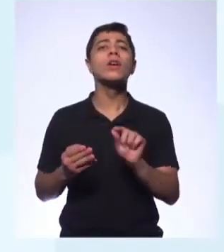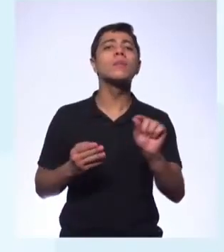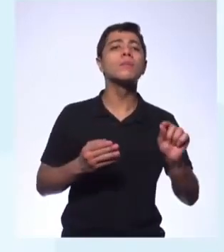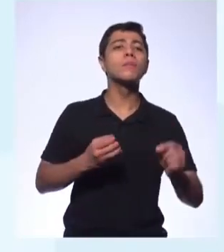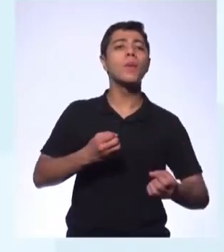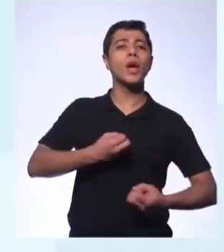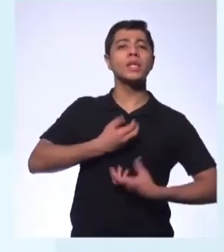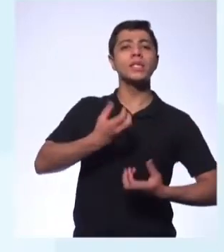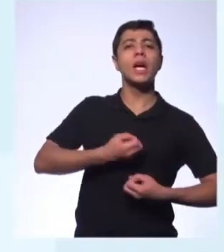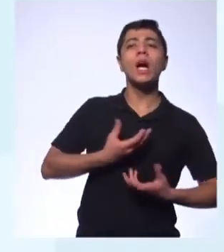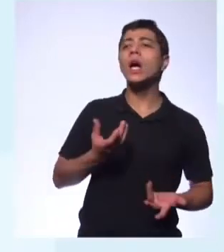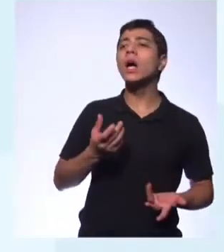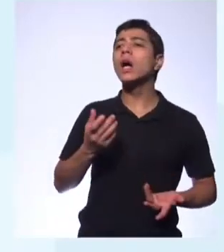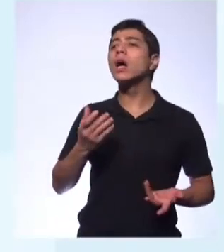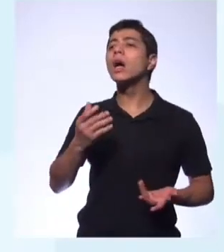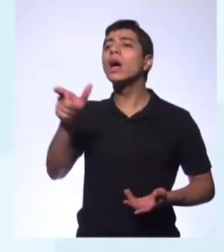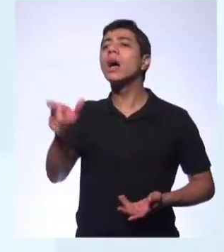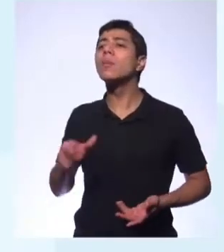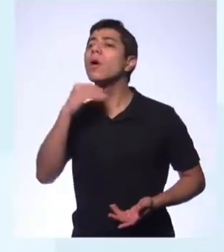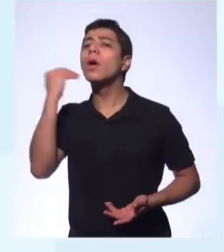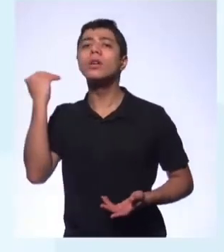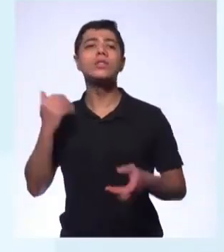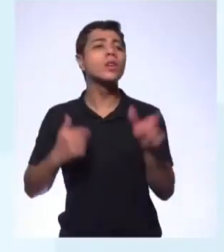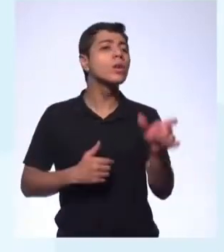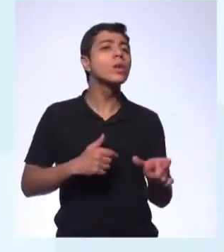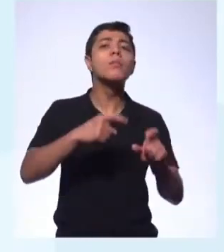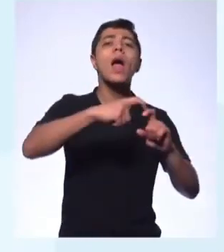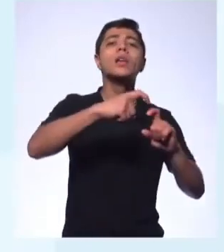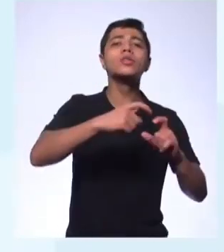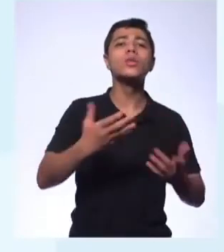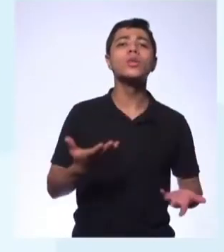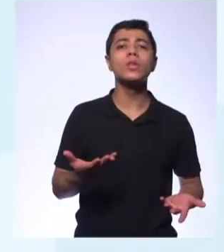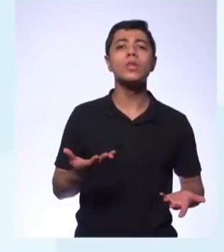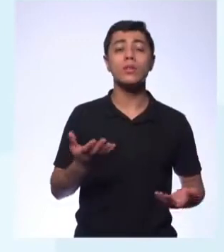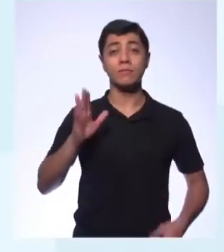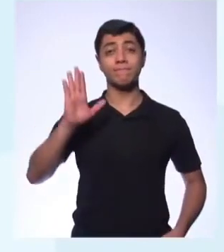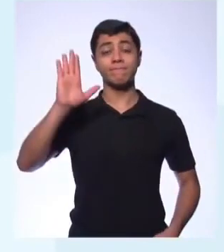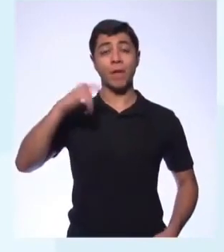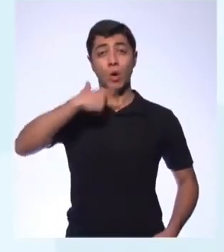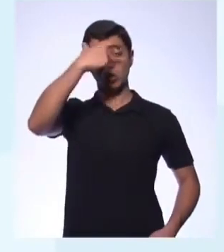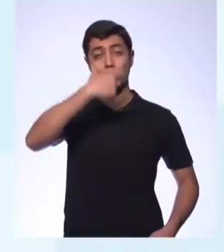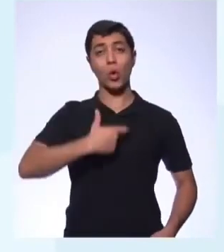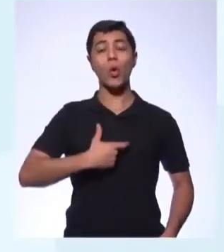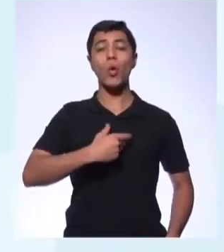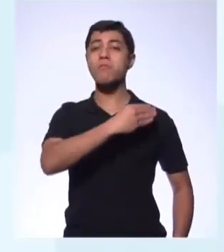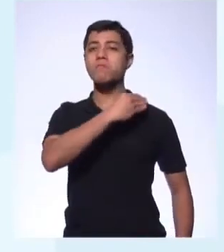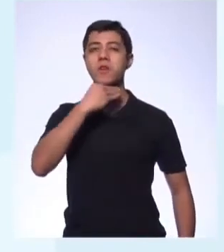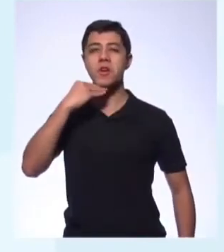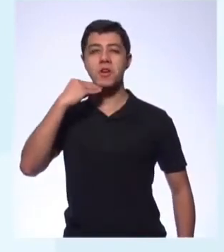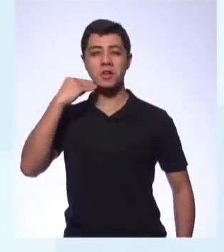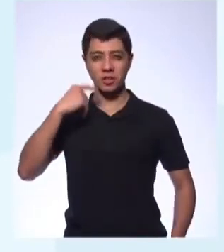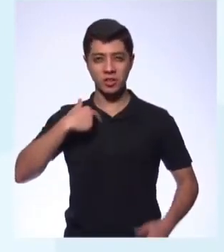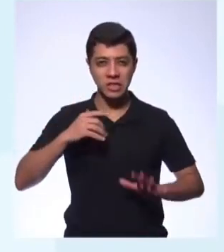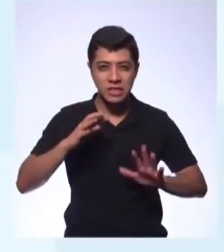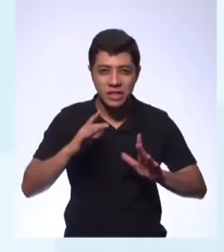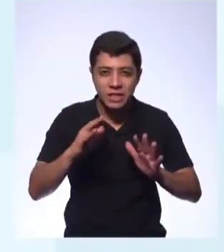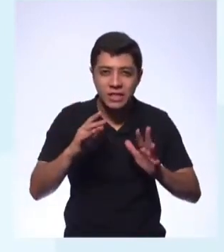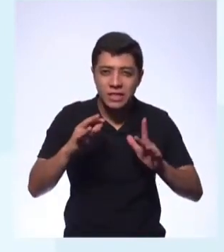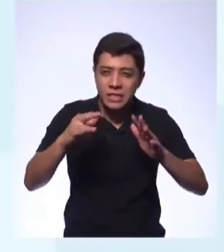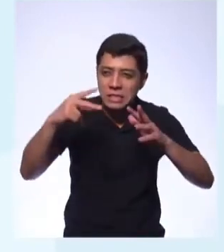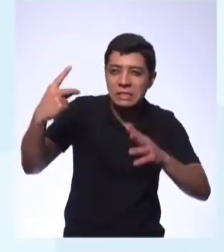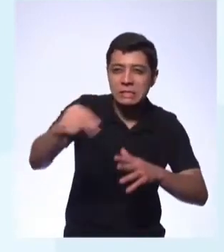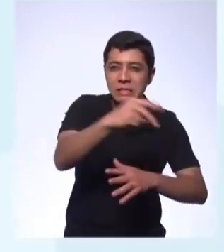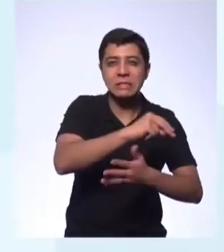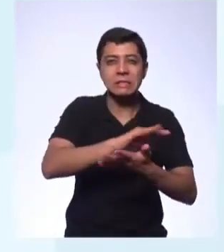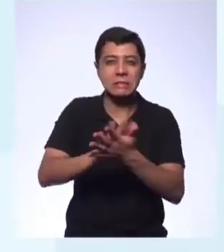poeta? A morte? E o médico? Eu sou a morte, a mor calamidade. Juro